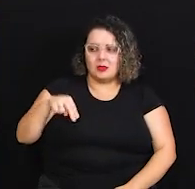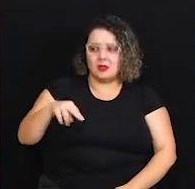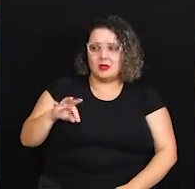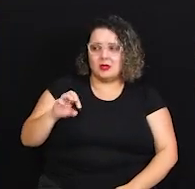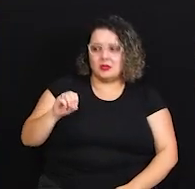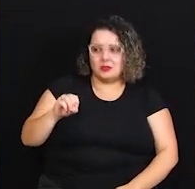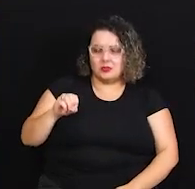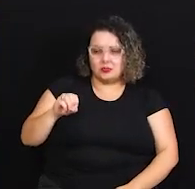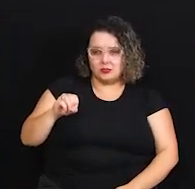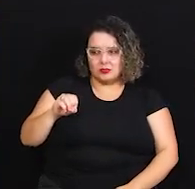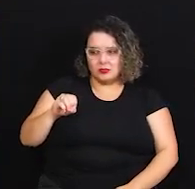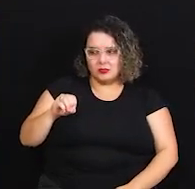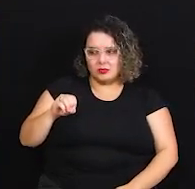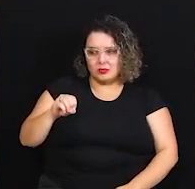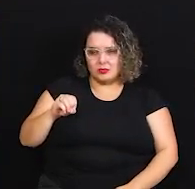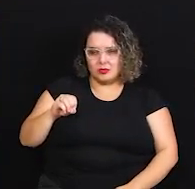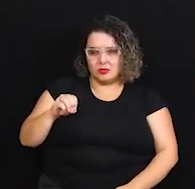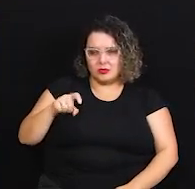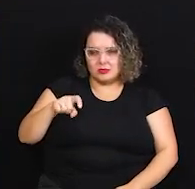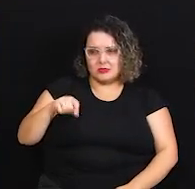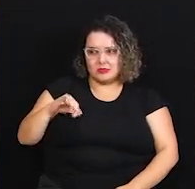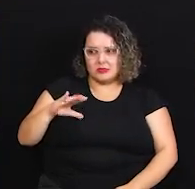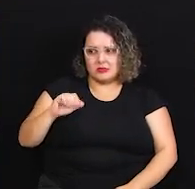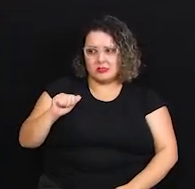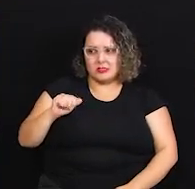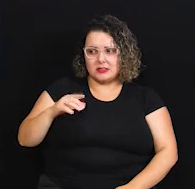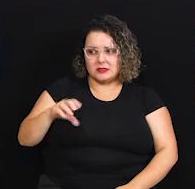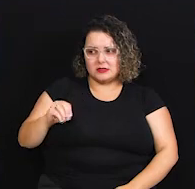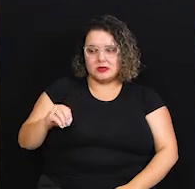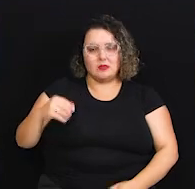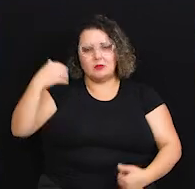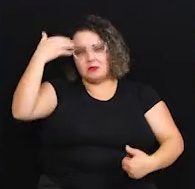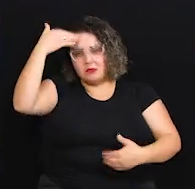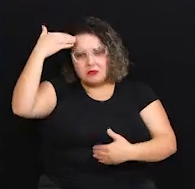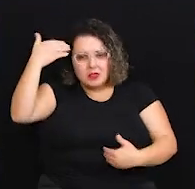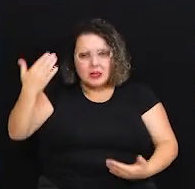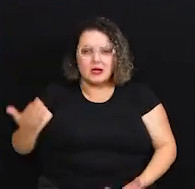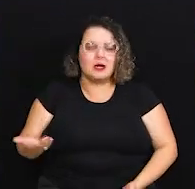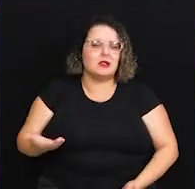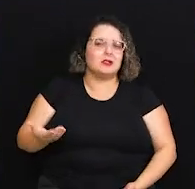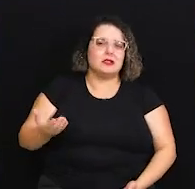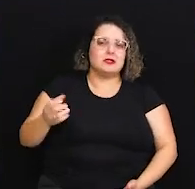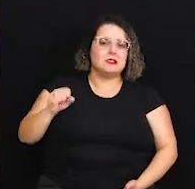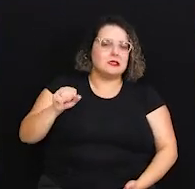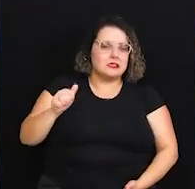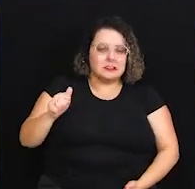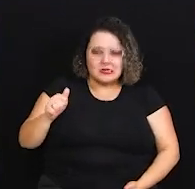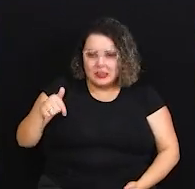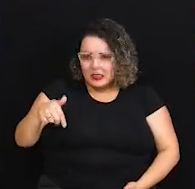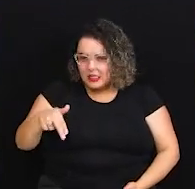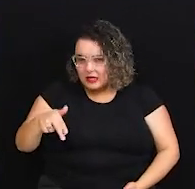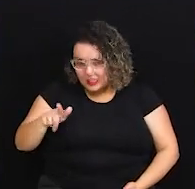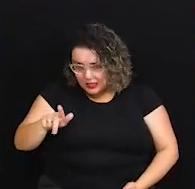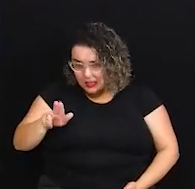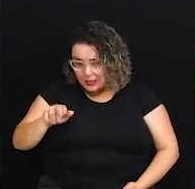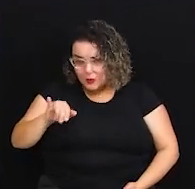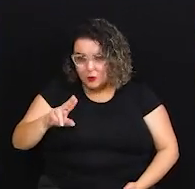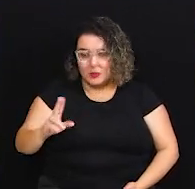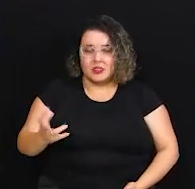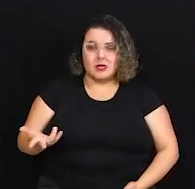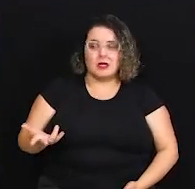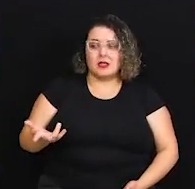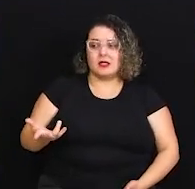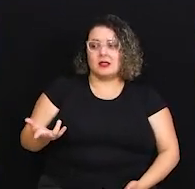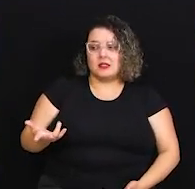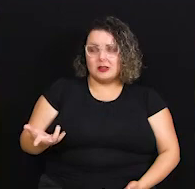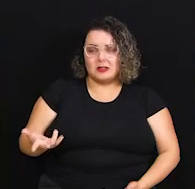marsupiais, né, como o gambá, a gente chega a achar sagui, macaquinhos, prego, que são as principais vítimas que a gente tem. Cachorro